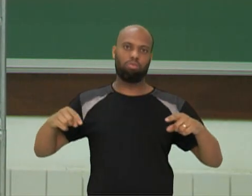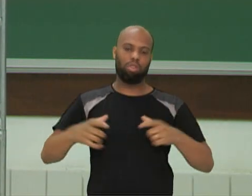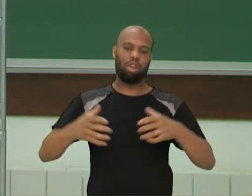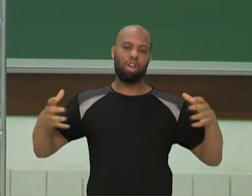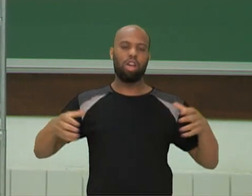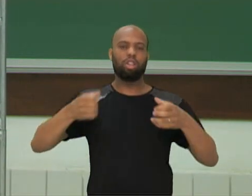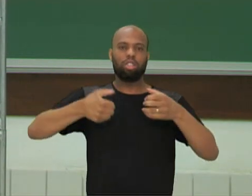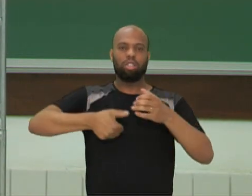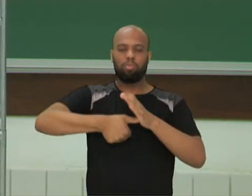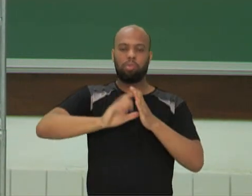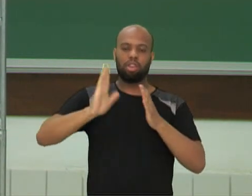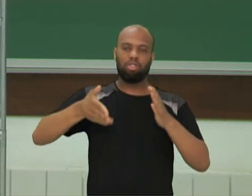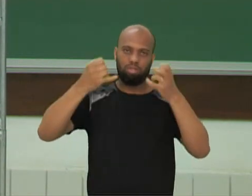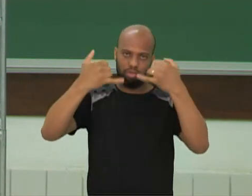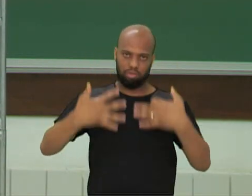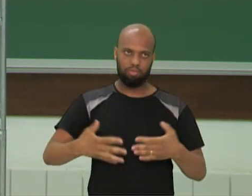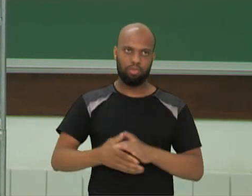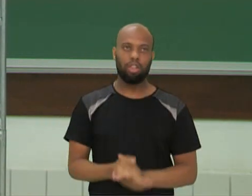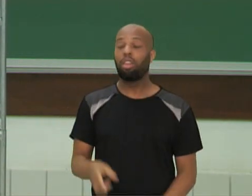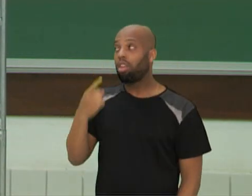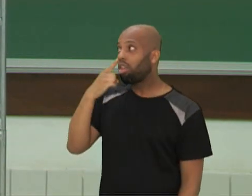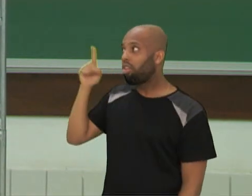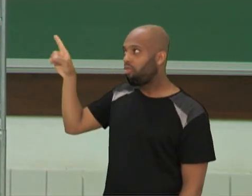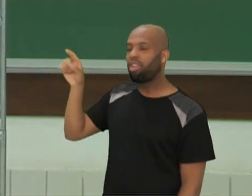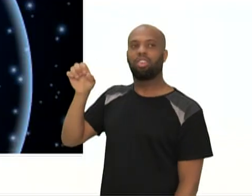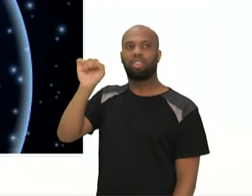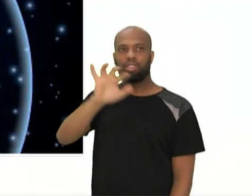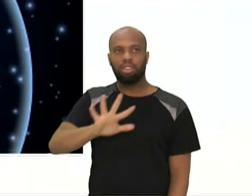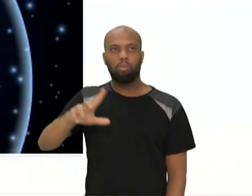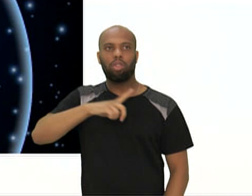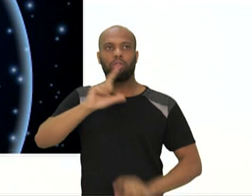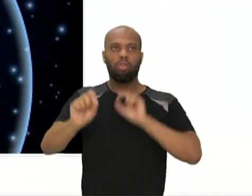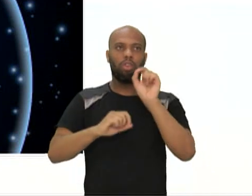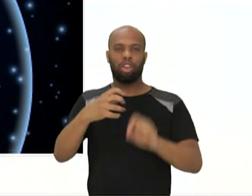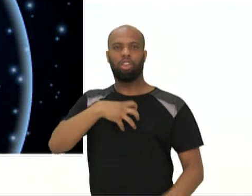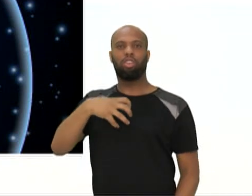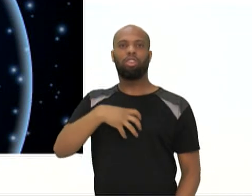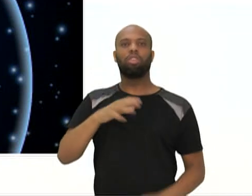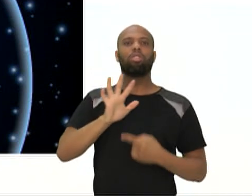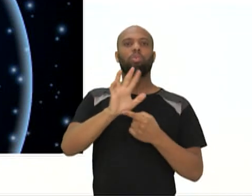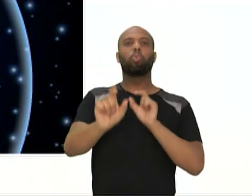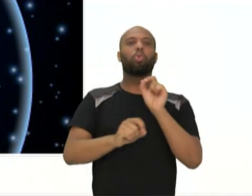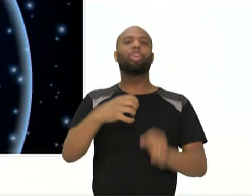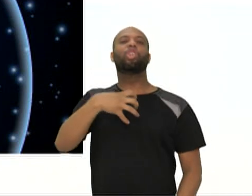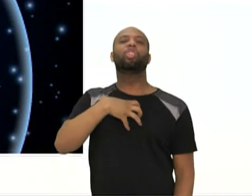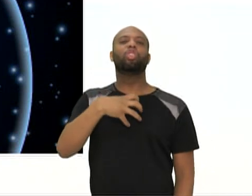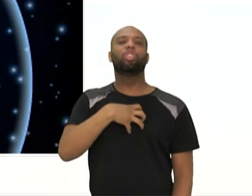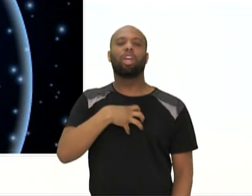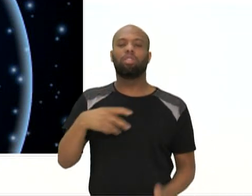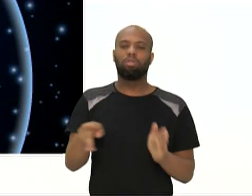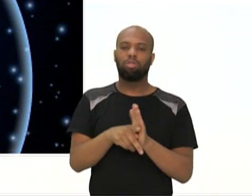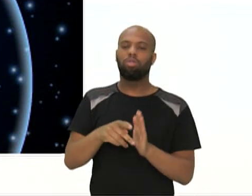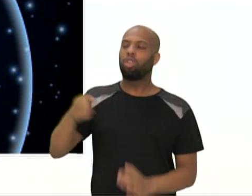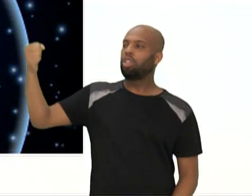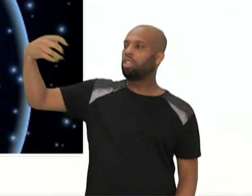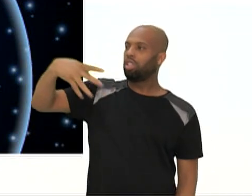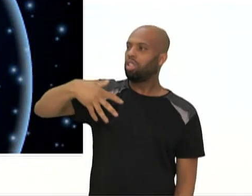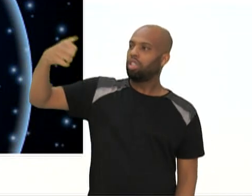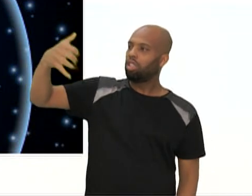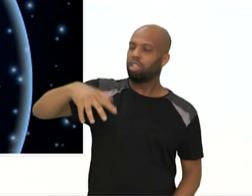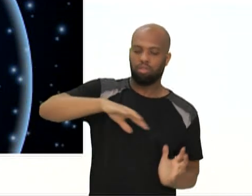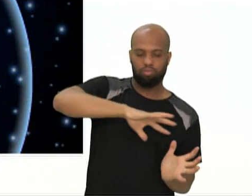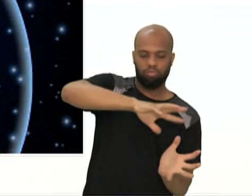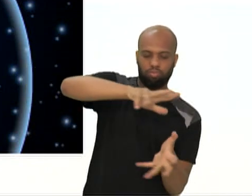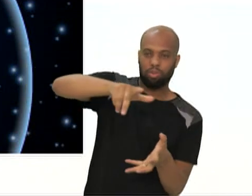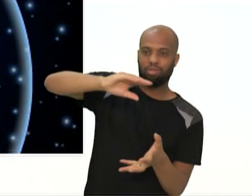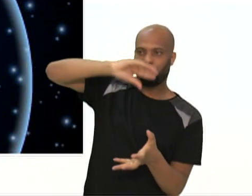aqui anteriormente. E aqui uma ilustração, uma representação gráfica da ação dos raios solares na